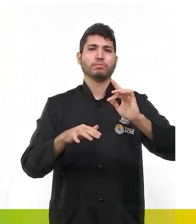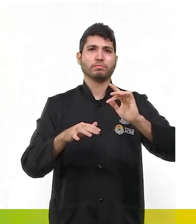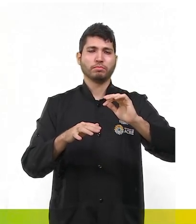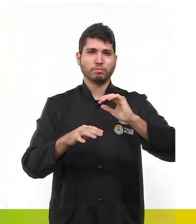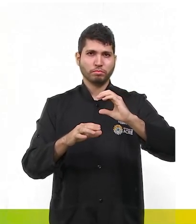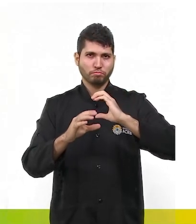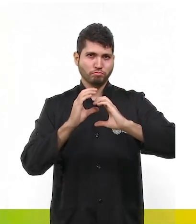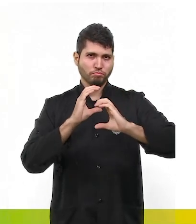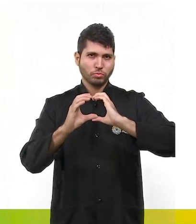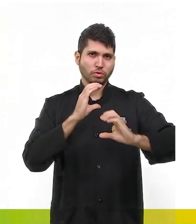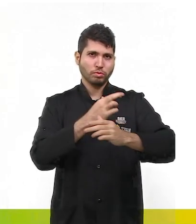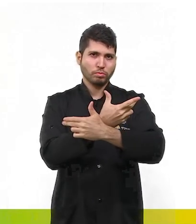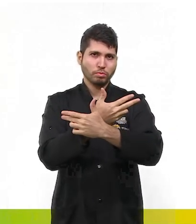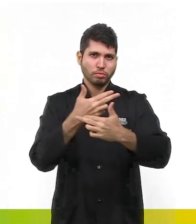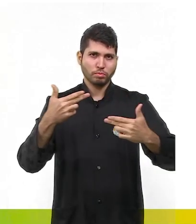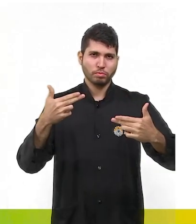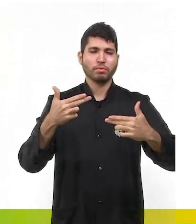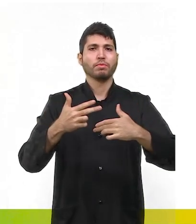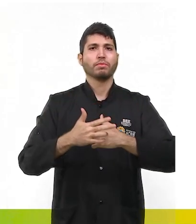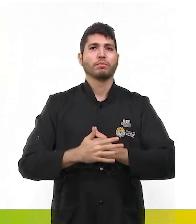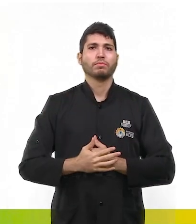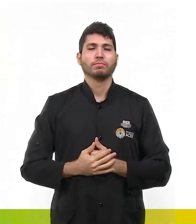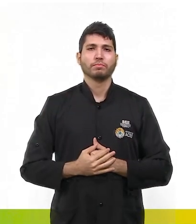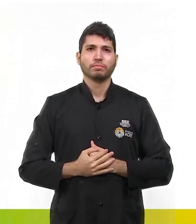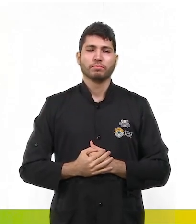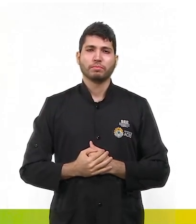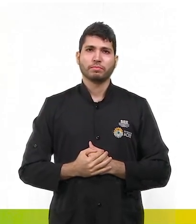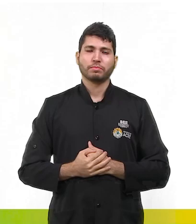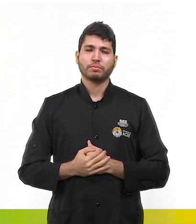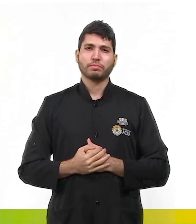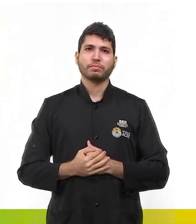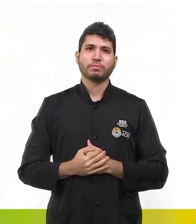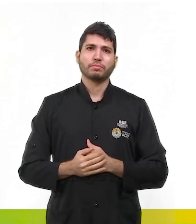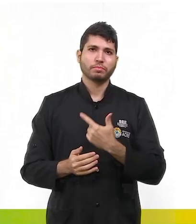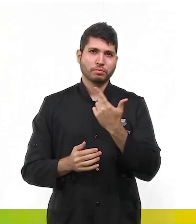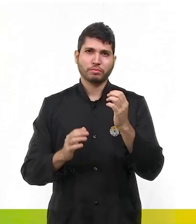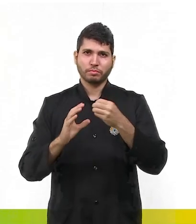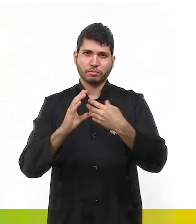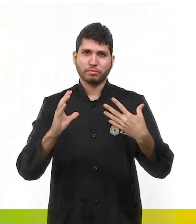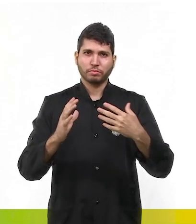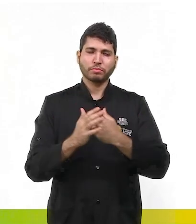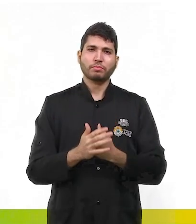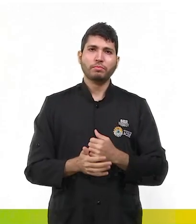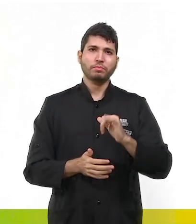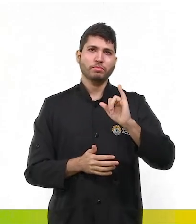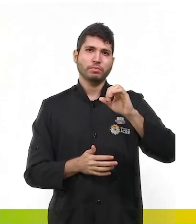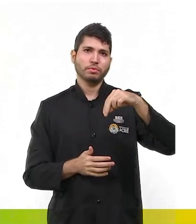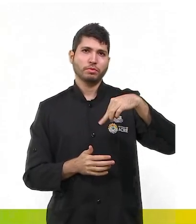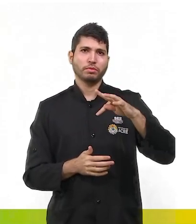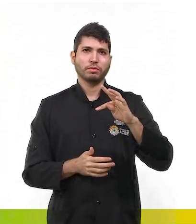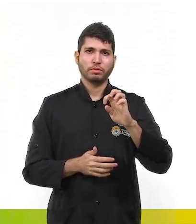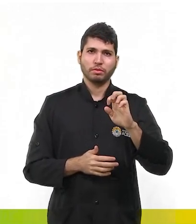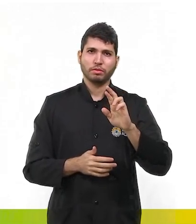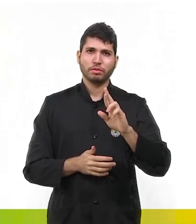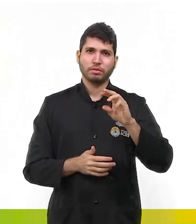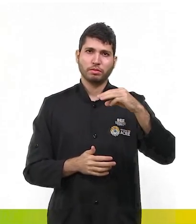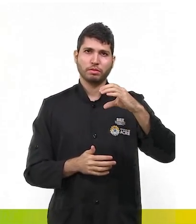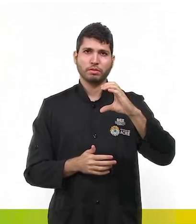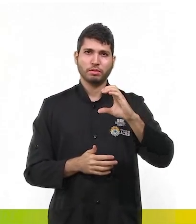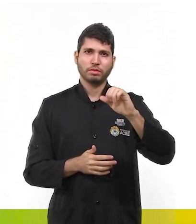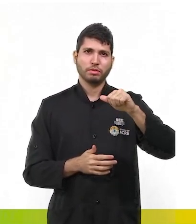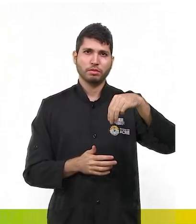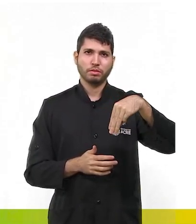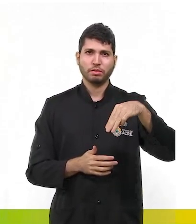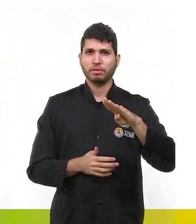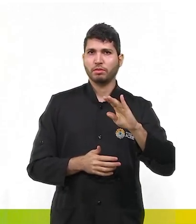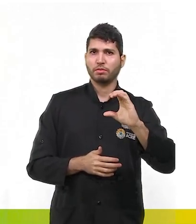justamente das relações quando a gente fala de cultura de massa, que é o quê? Um intercâmbio cultural. Ao mesmo tempo que a gente tem acesso